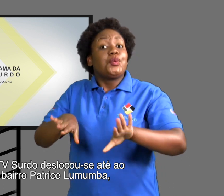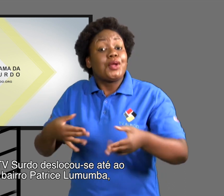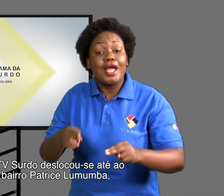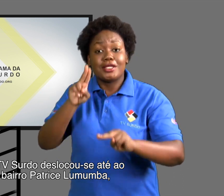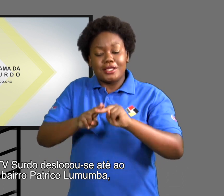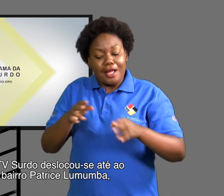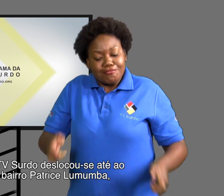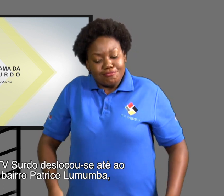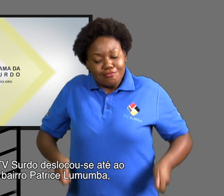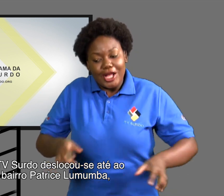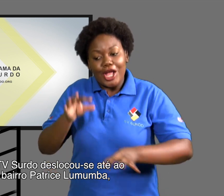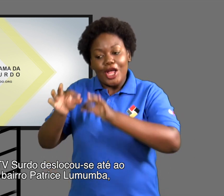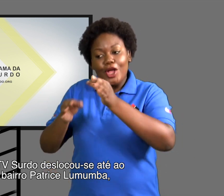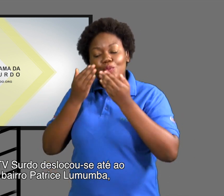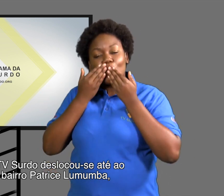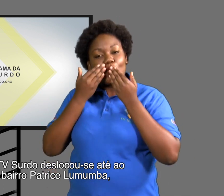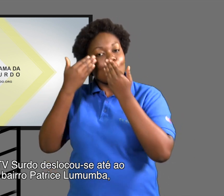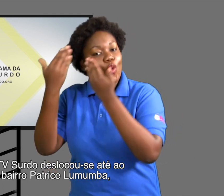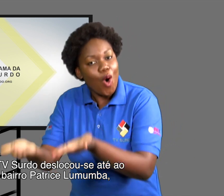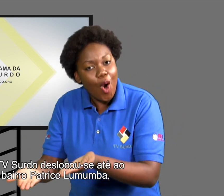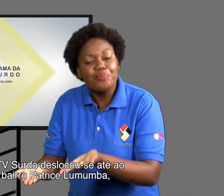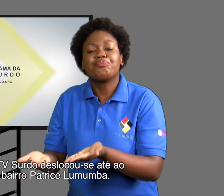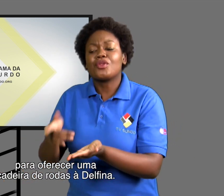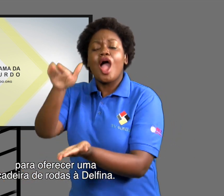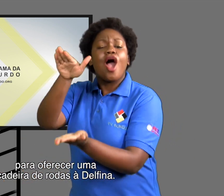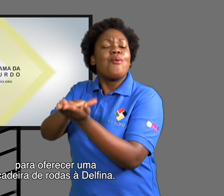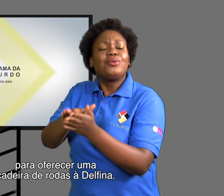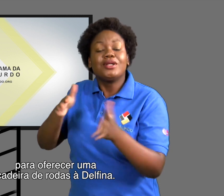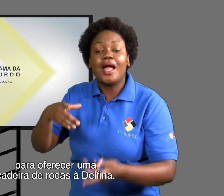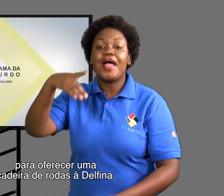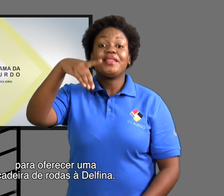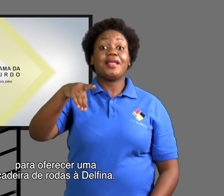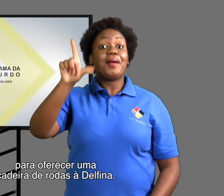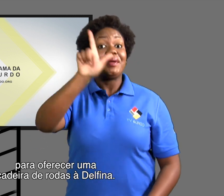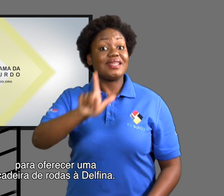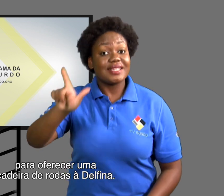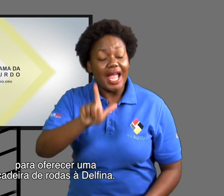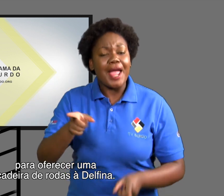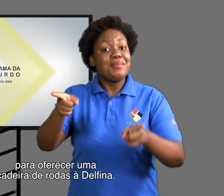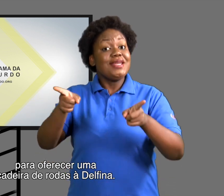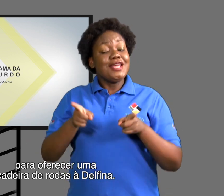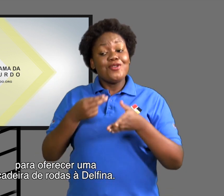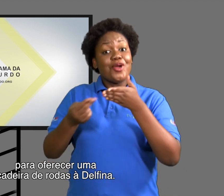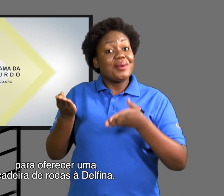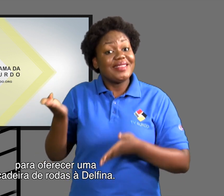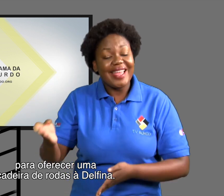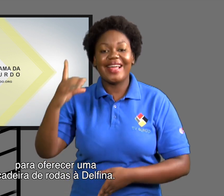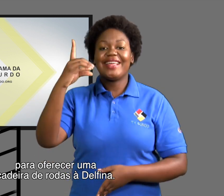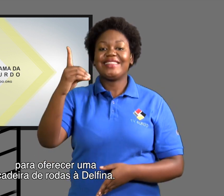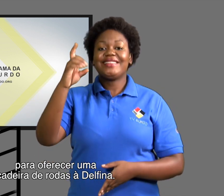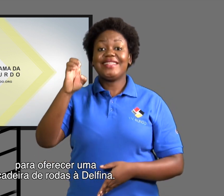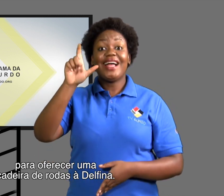A TV Surdo deslocou-se até o bairro Patrício Lumumba para oferecer uma cadeira de rodas à Delfina.